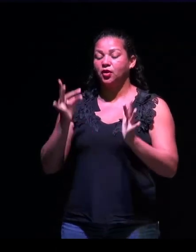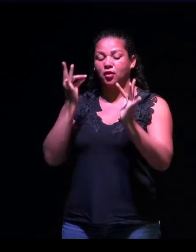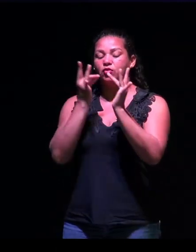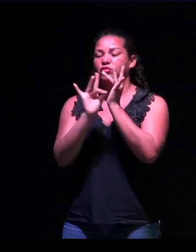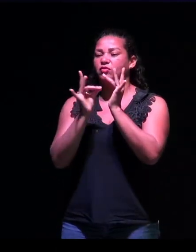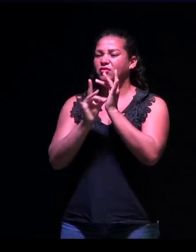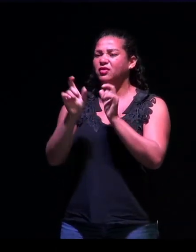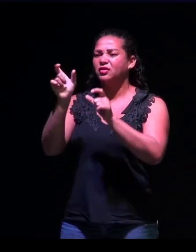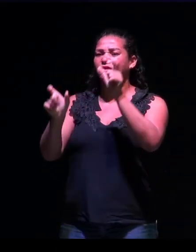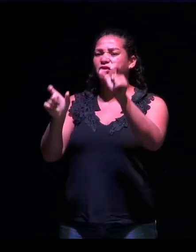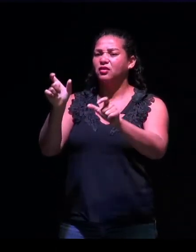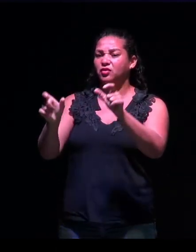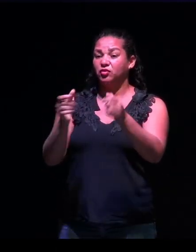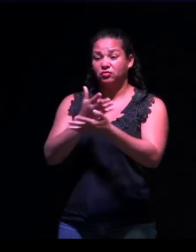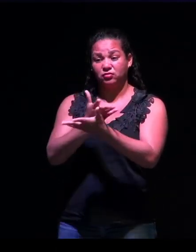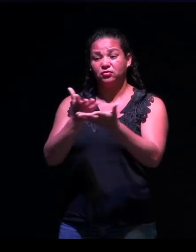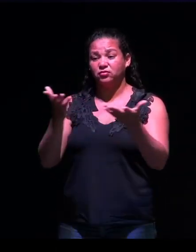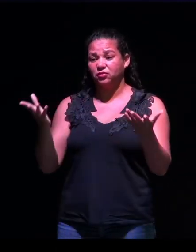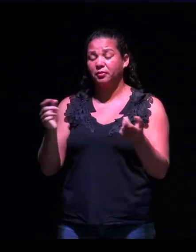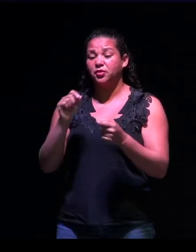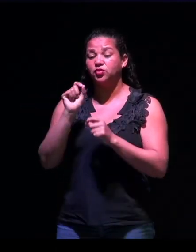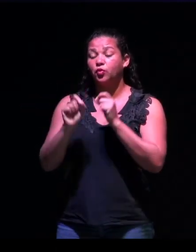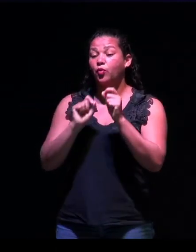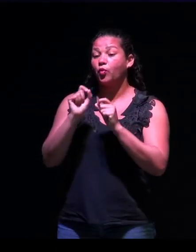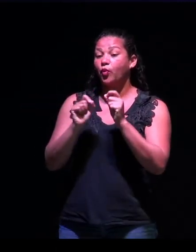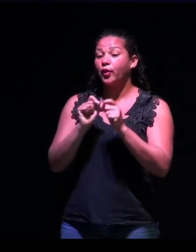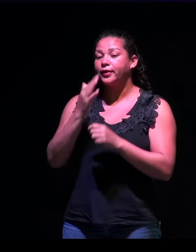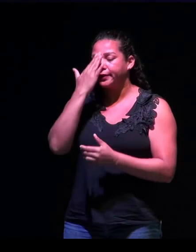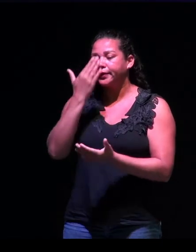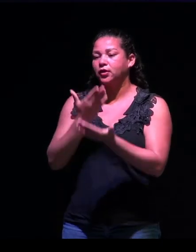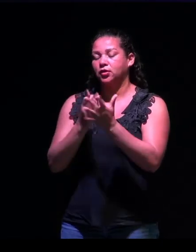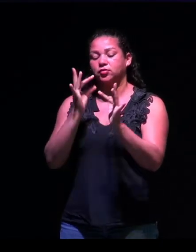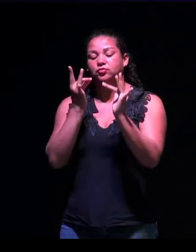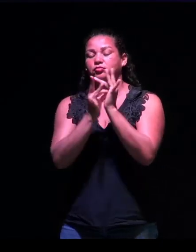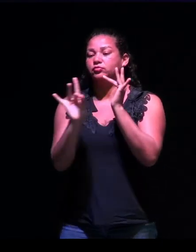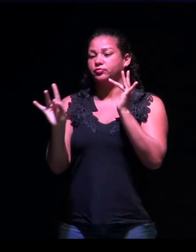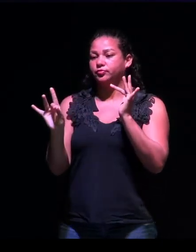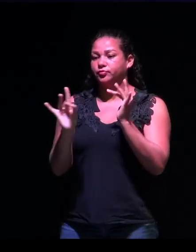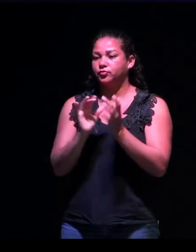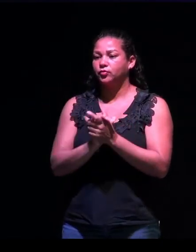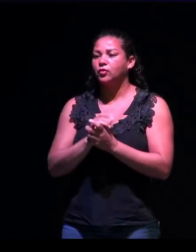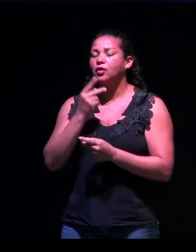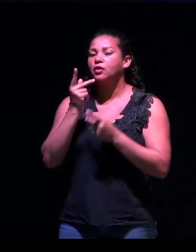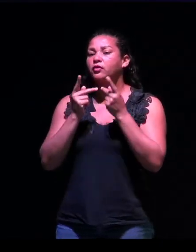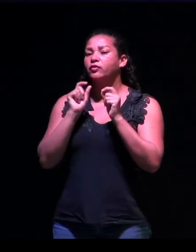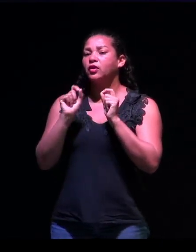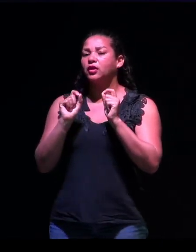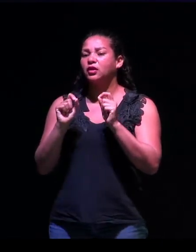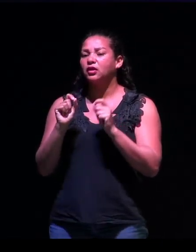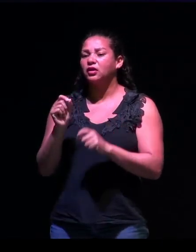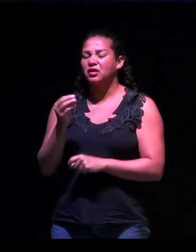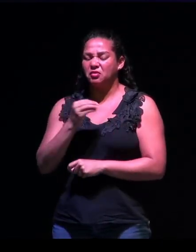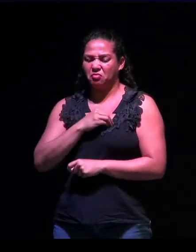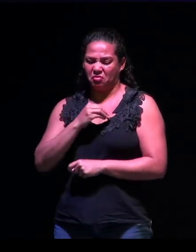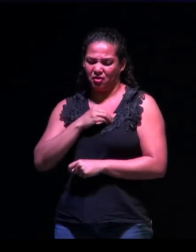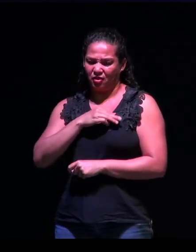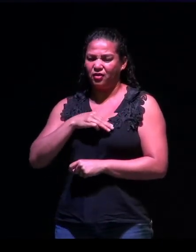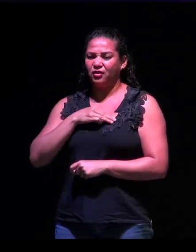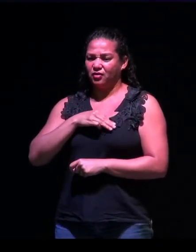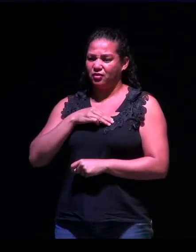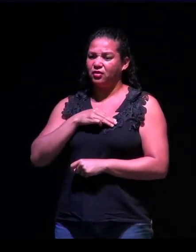pessoas que vão ser afetadas por ele. Nós estamos vivendo um momento, ele diz que o mistério da impiedade já opera, ou seja,